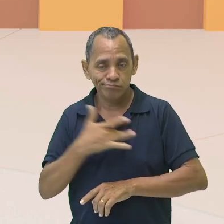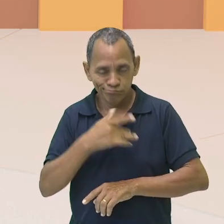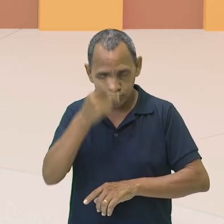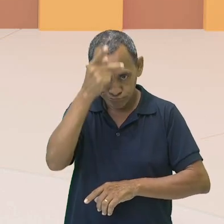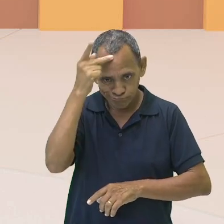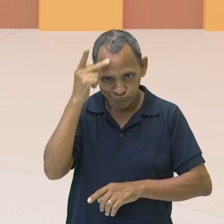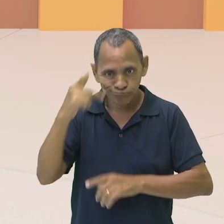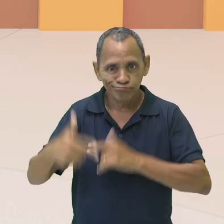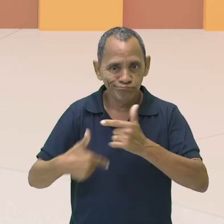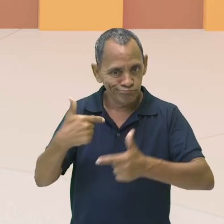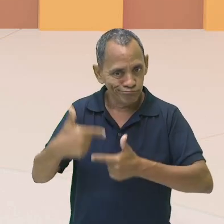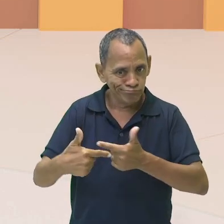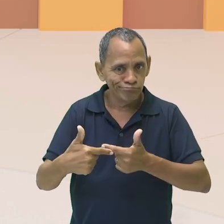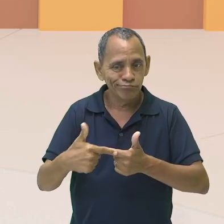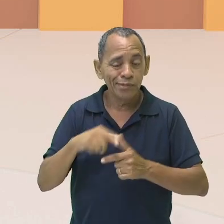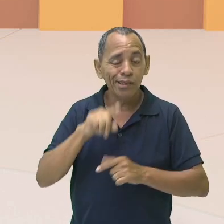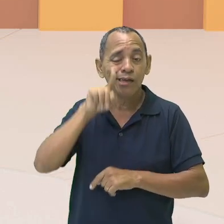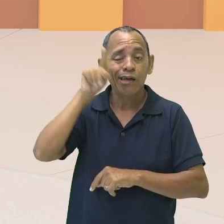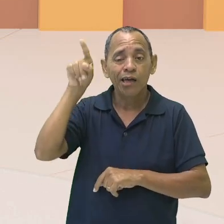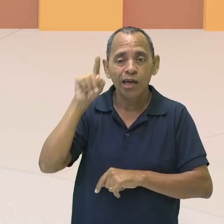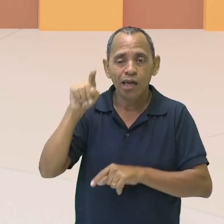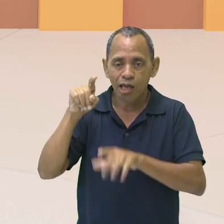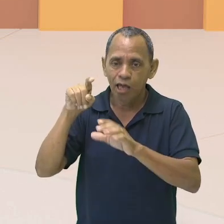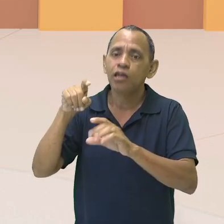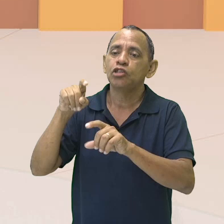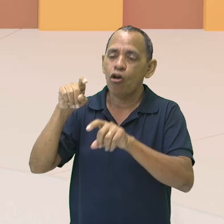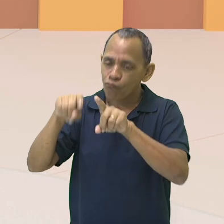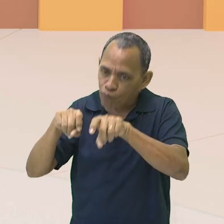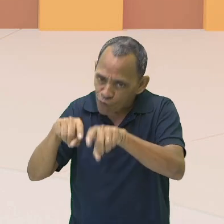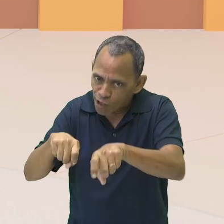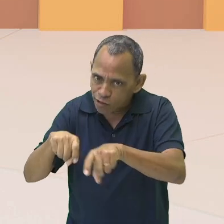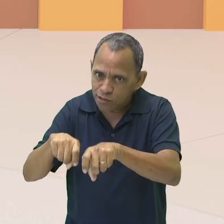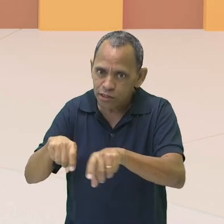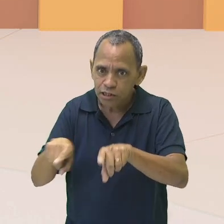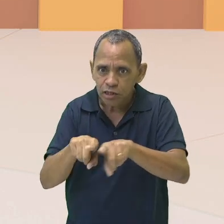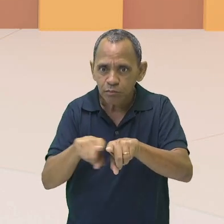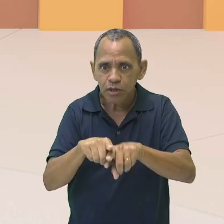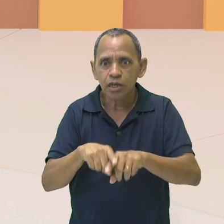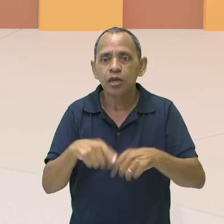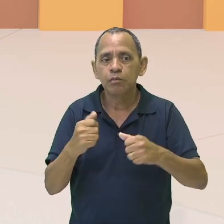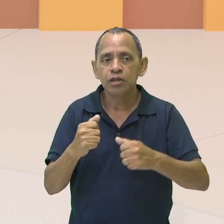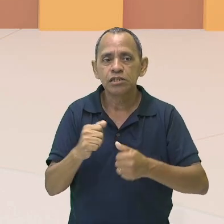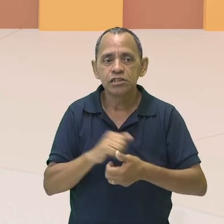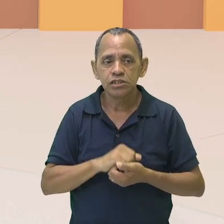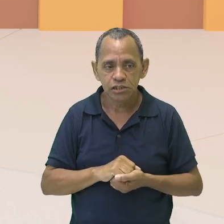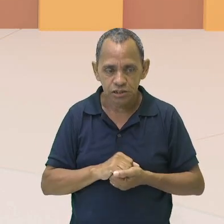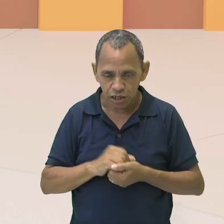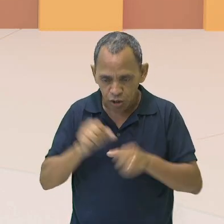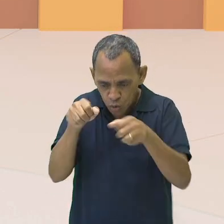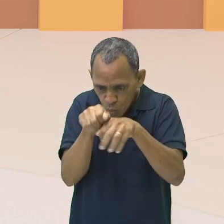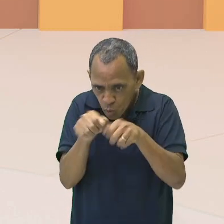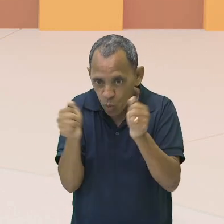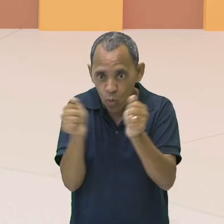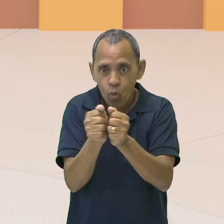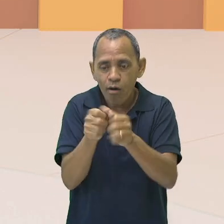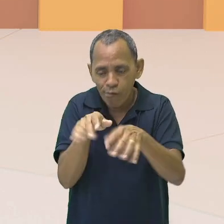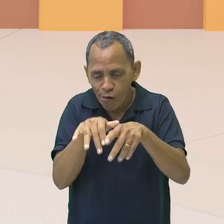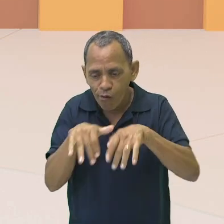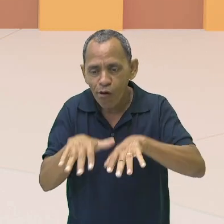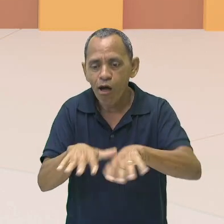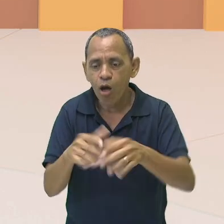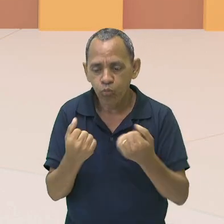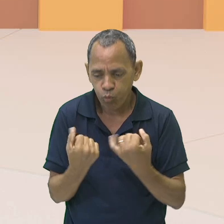com isso, né? Tá lá uma fazenda, tem que entupir de agrotóxico, tem que entupir de material para evitar erva daninha, por exemplo,